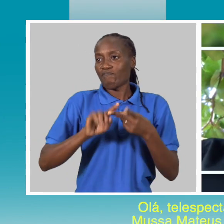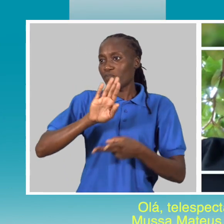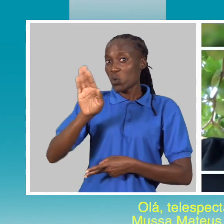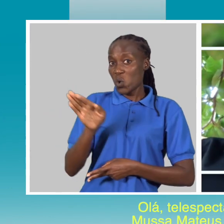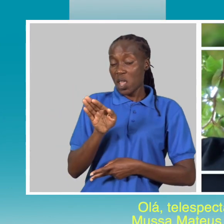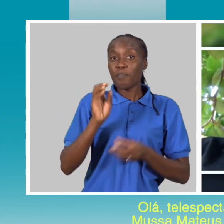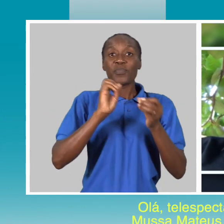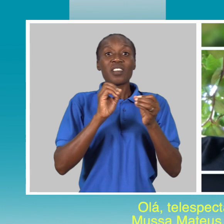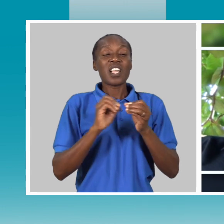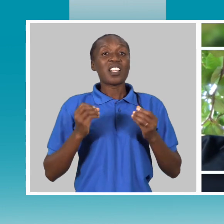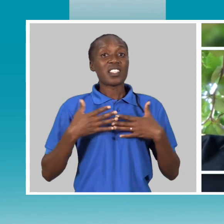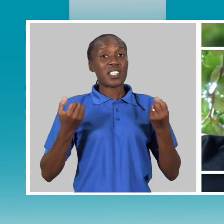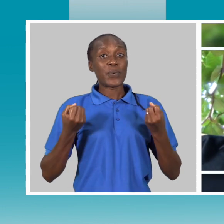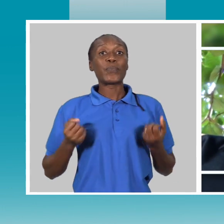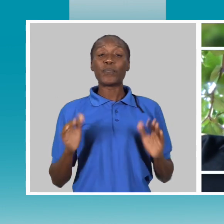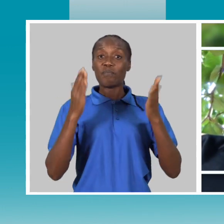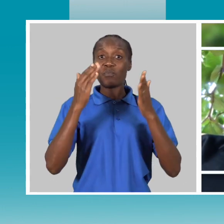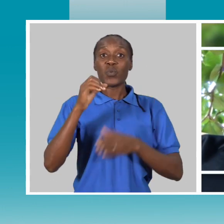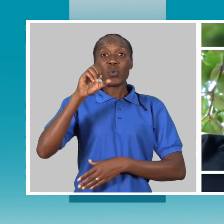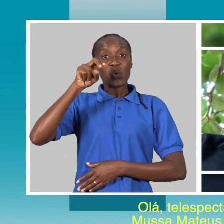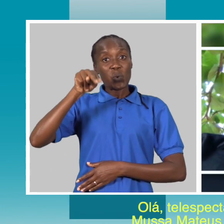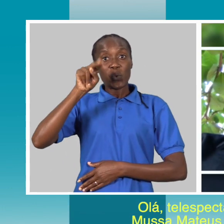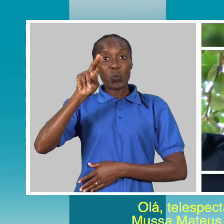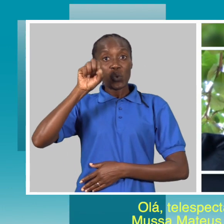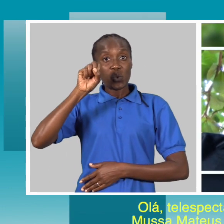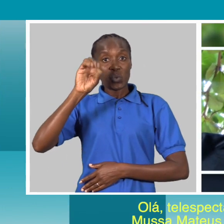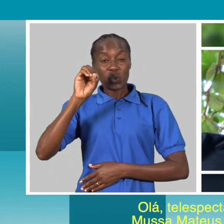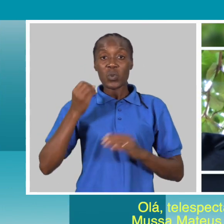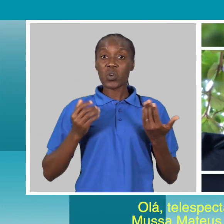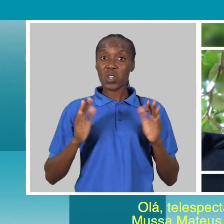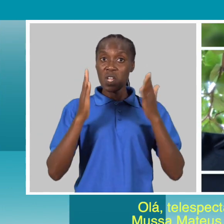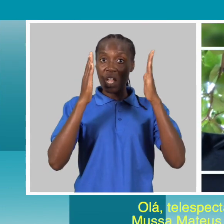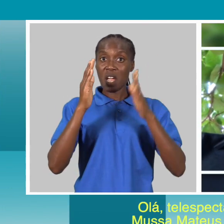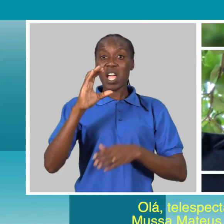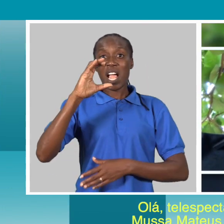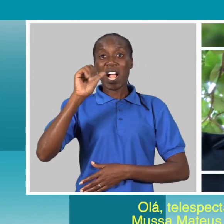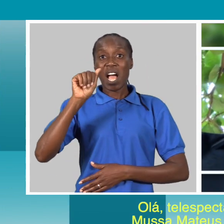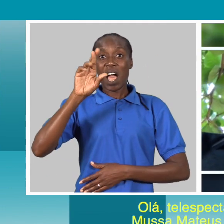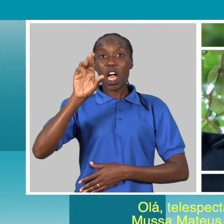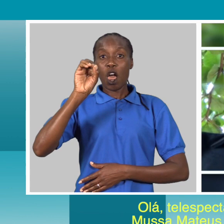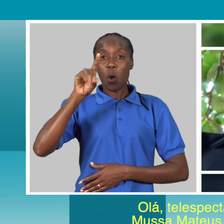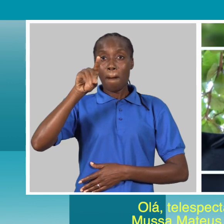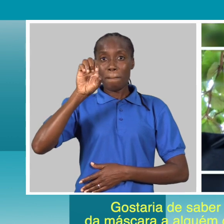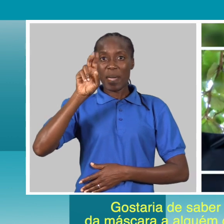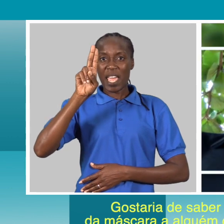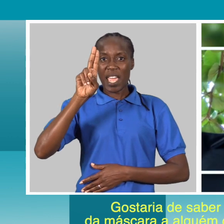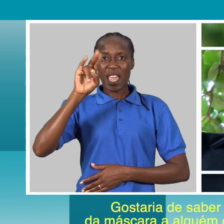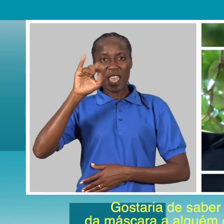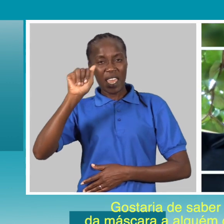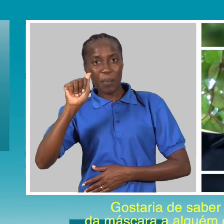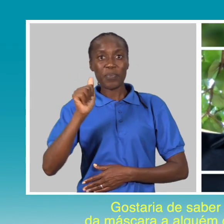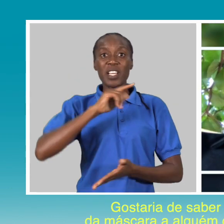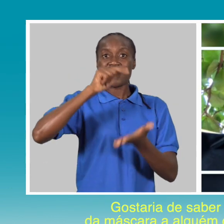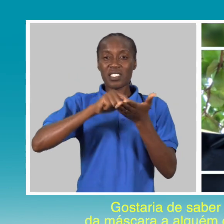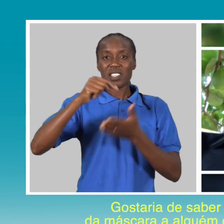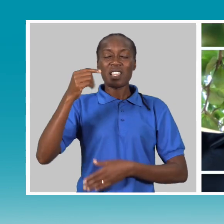Olá, telespectadores do Saúde e Vida. Chamo-me Moussa Mateus e vivo no bairro de Carrupeia, na cidade de Nampula. Gostaria de saber se é